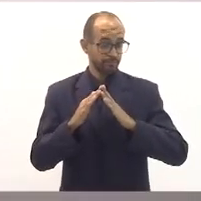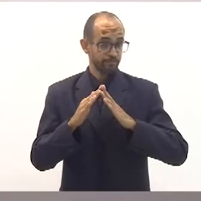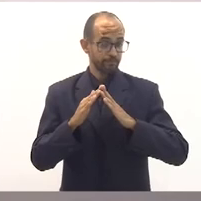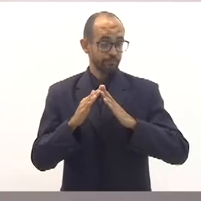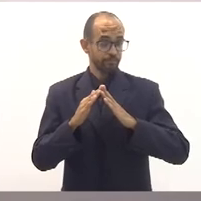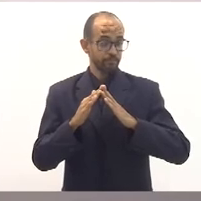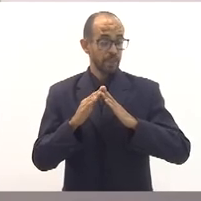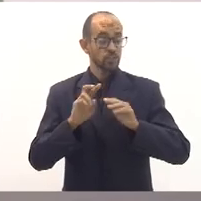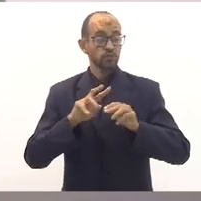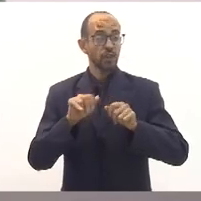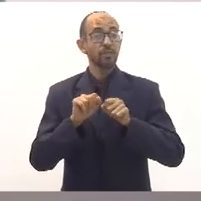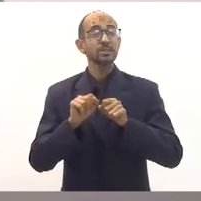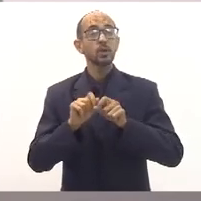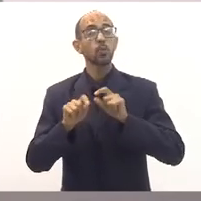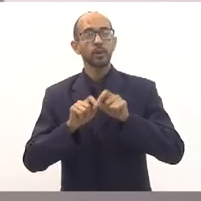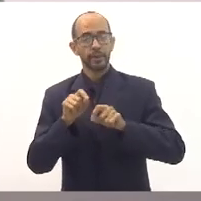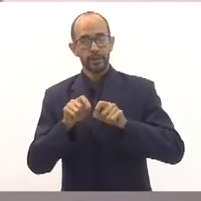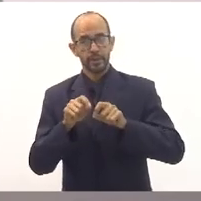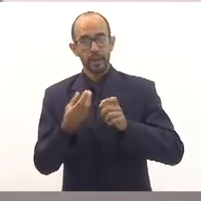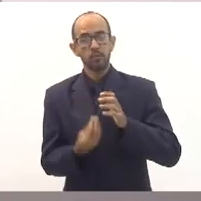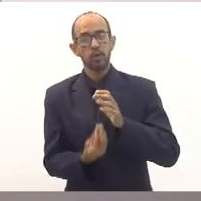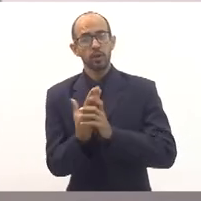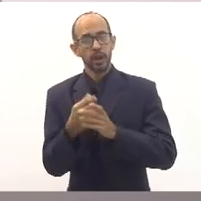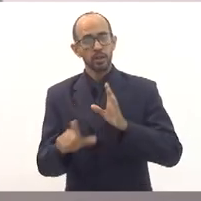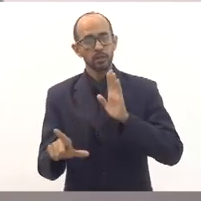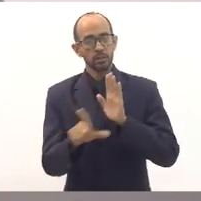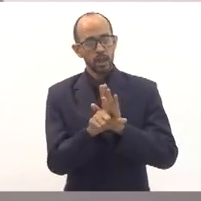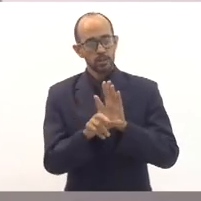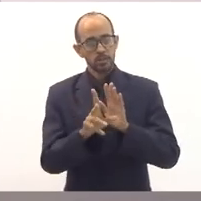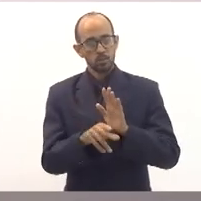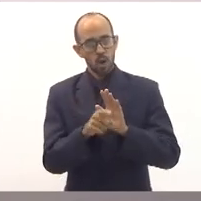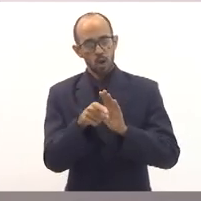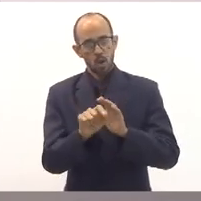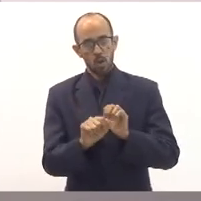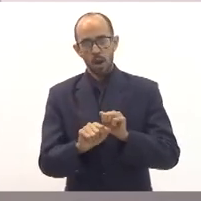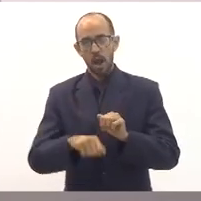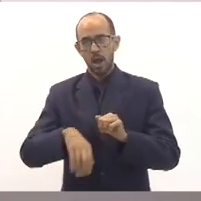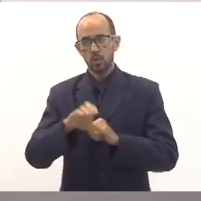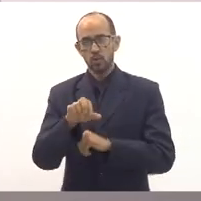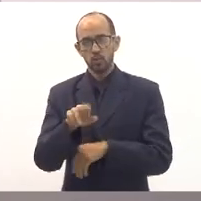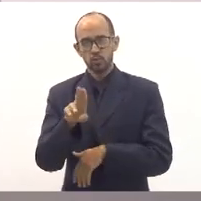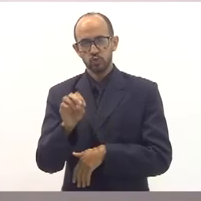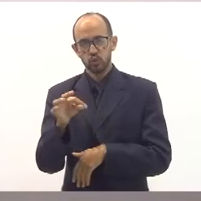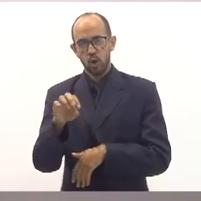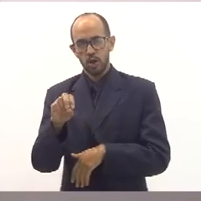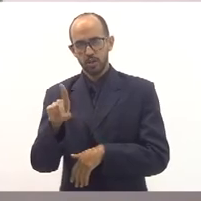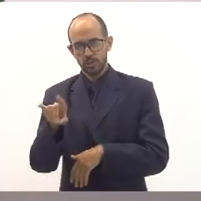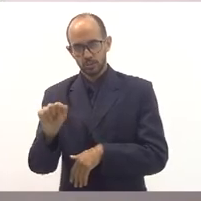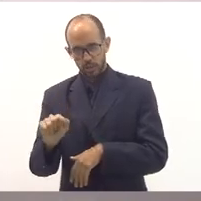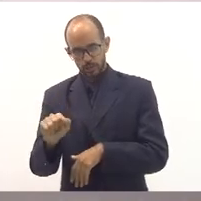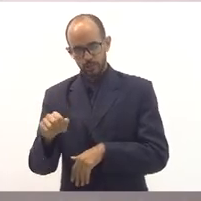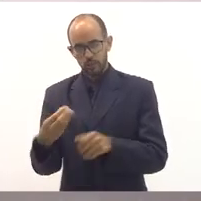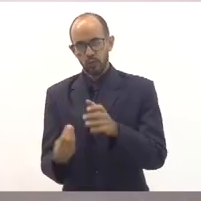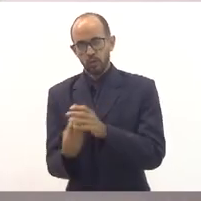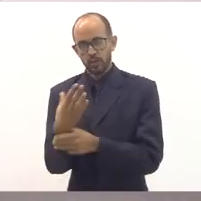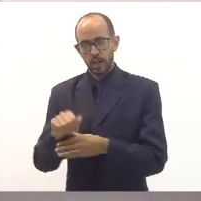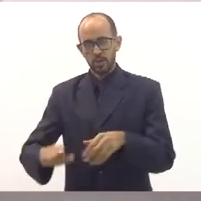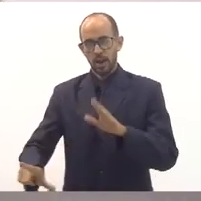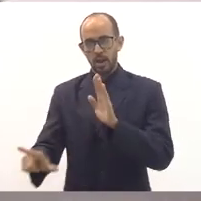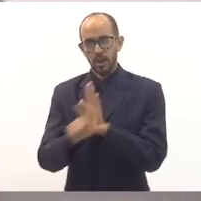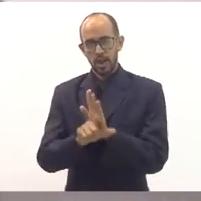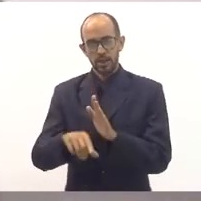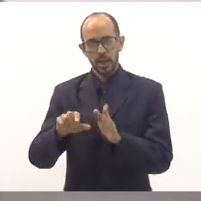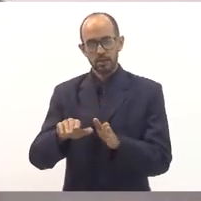que que nós vamos fazer E aí surgiram leite como a lei da audiência de Custódia aí surgiram leite como a das